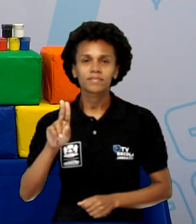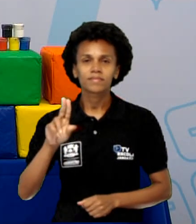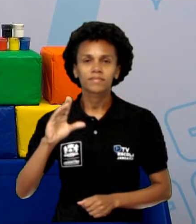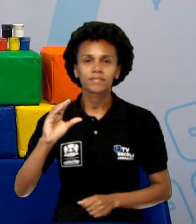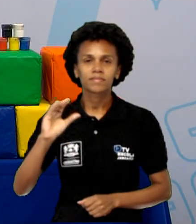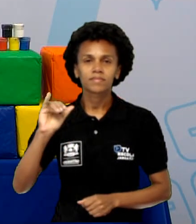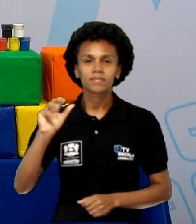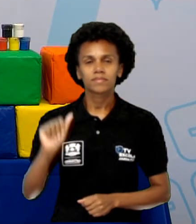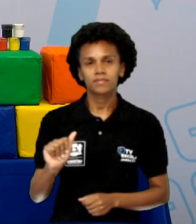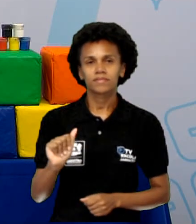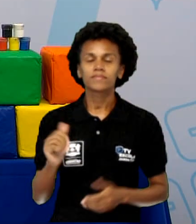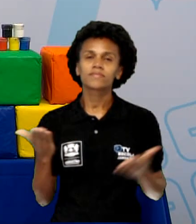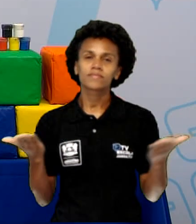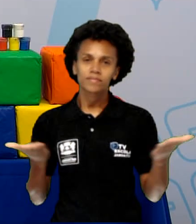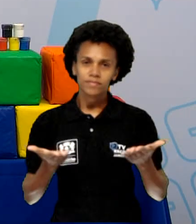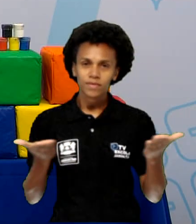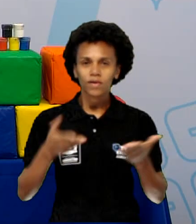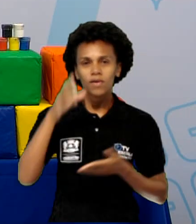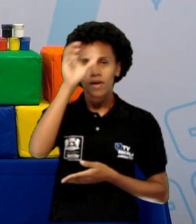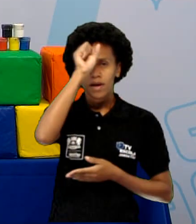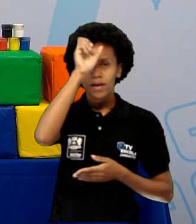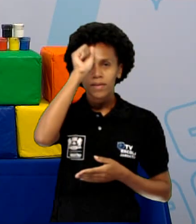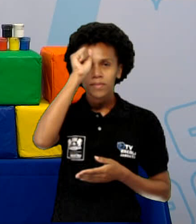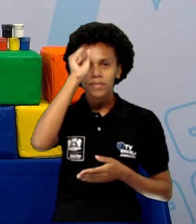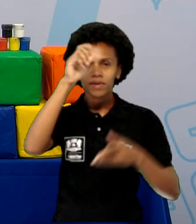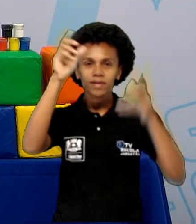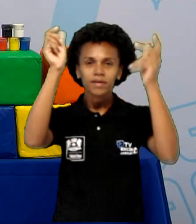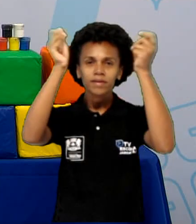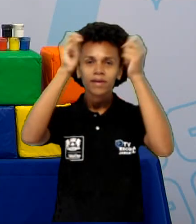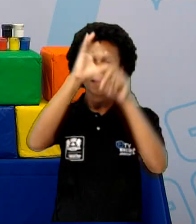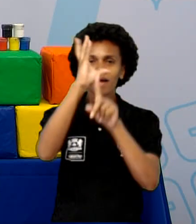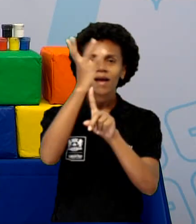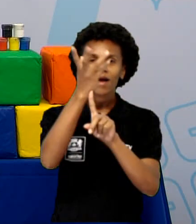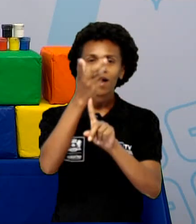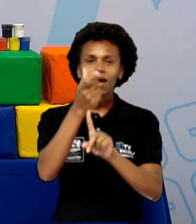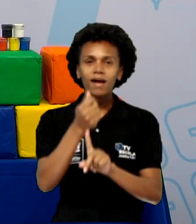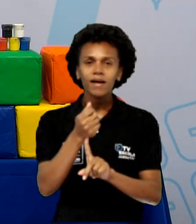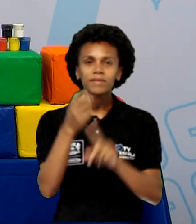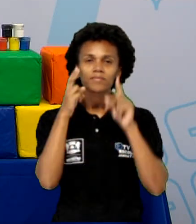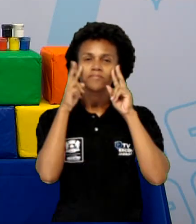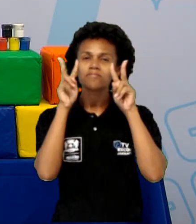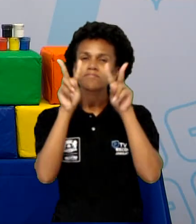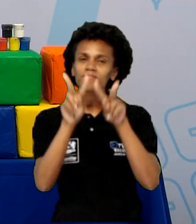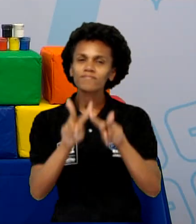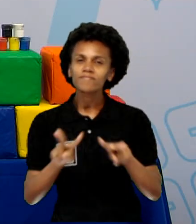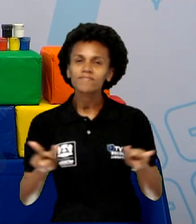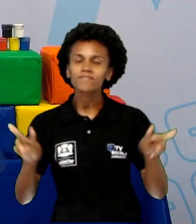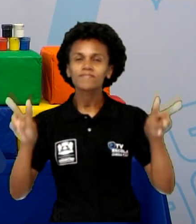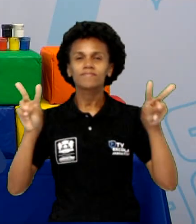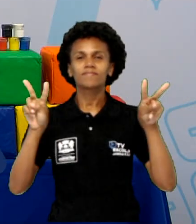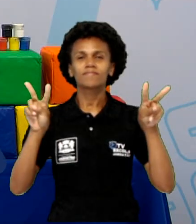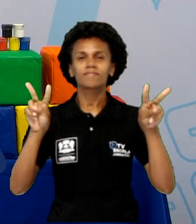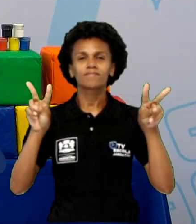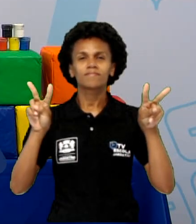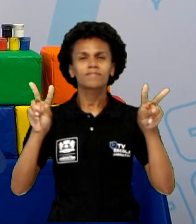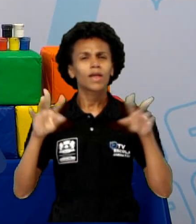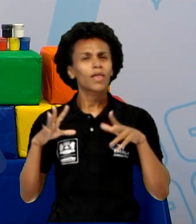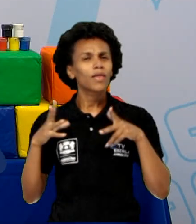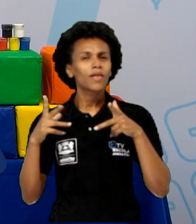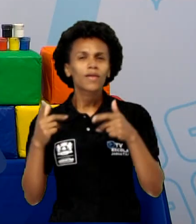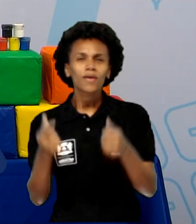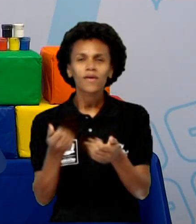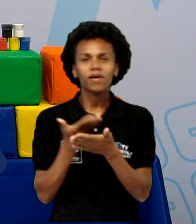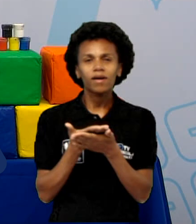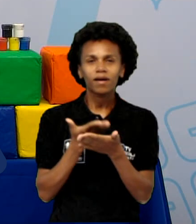vamos aprender um pouquinho sobre artes visuais. Todas as aulas eu fico falando essa palavra e que é